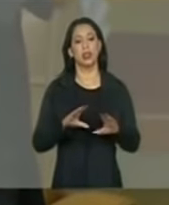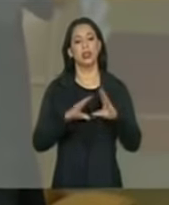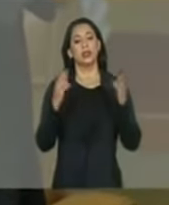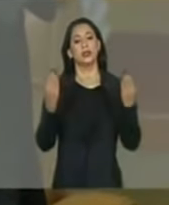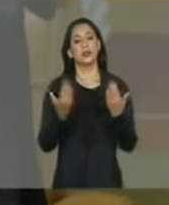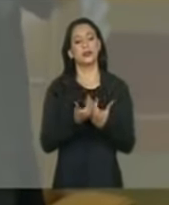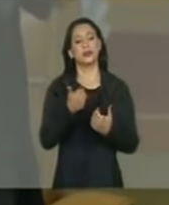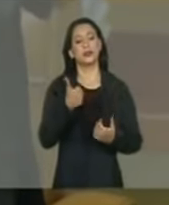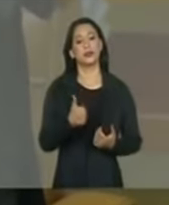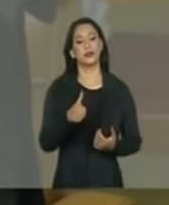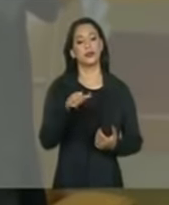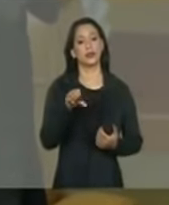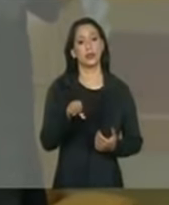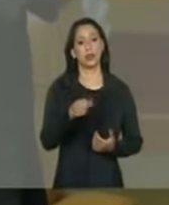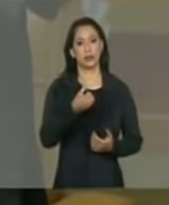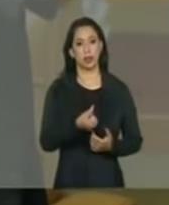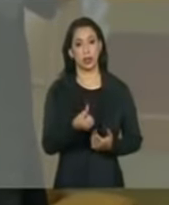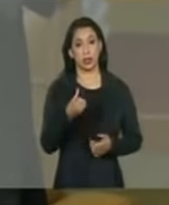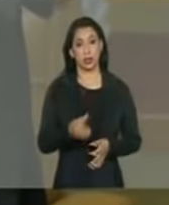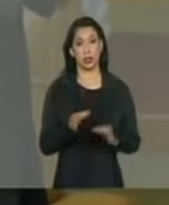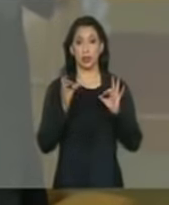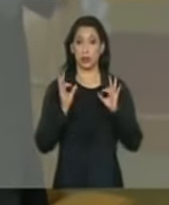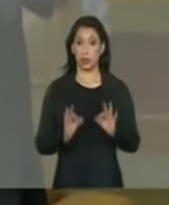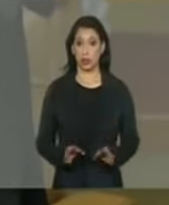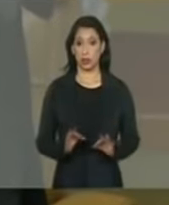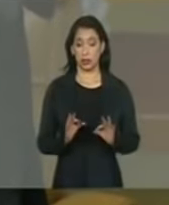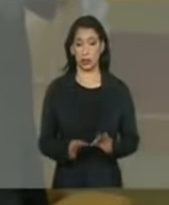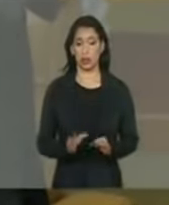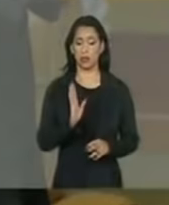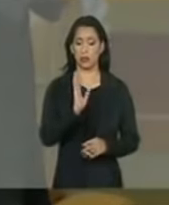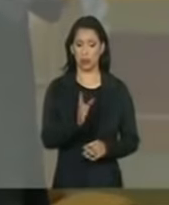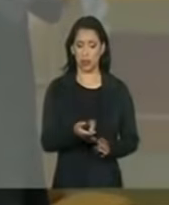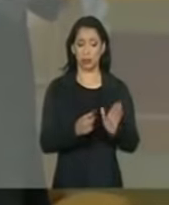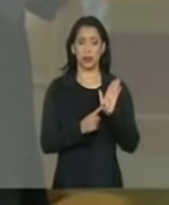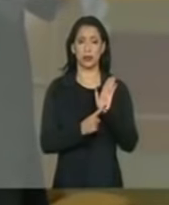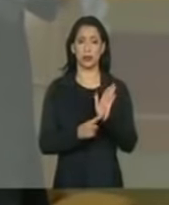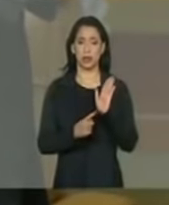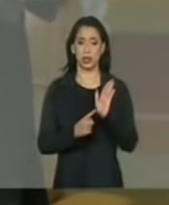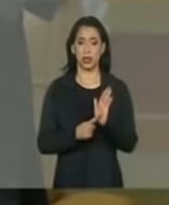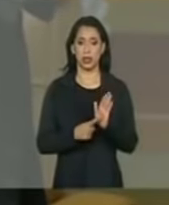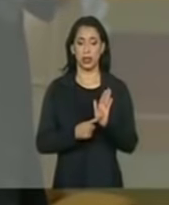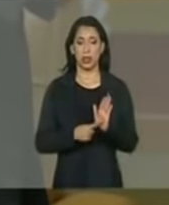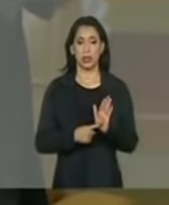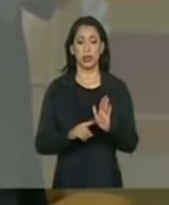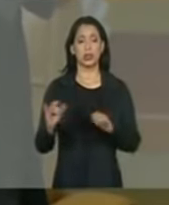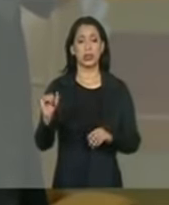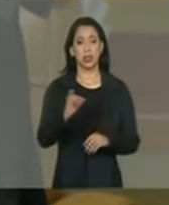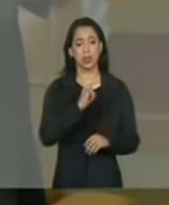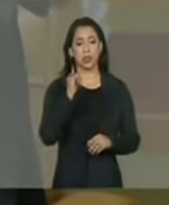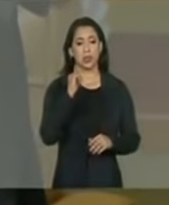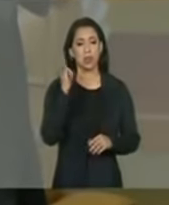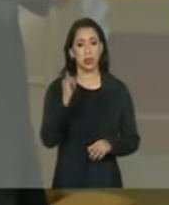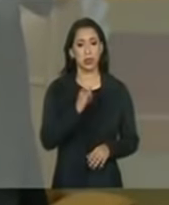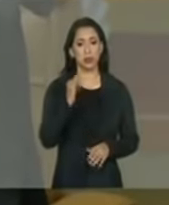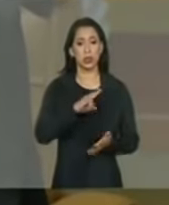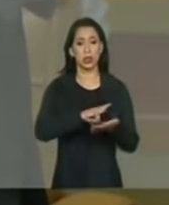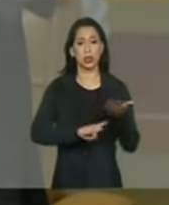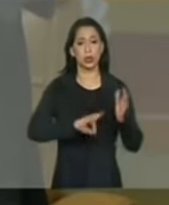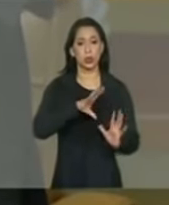1966 é certo como aqui já foi acentuado que esses importantes documentos internacionais